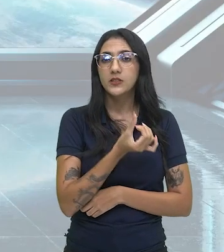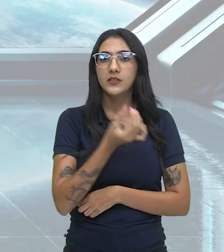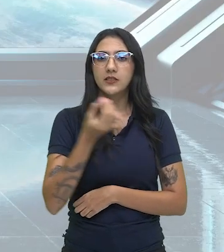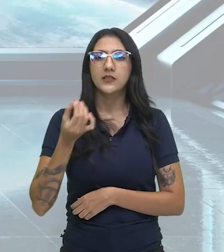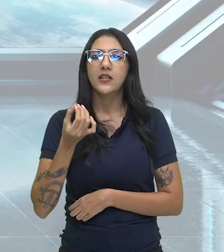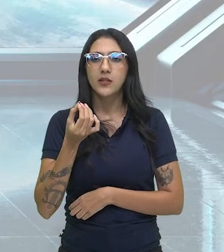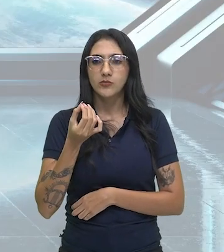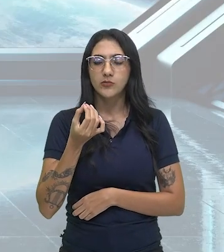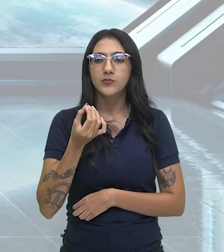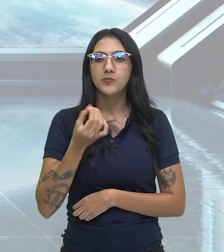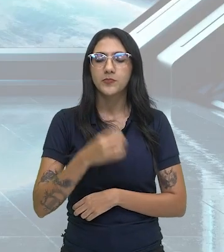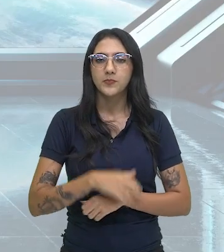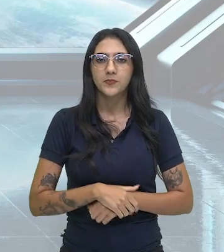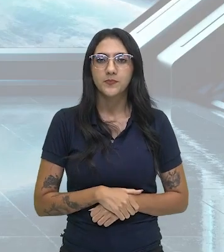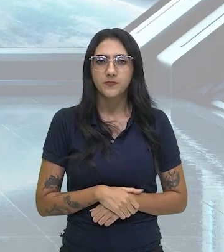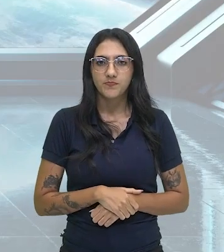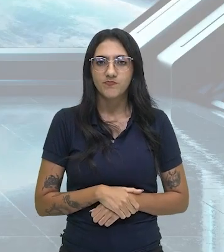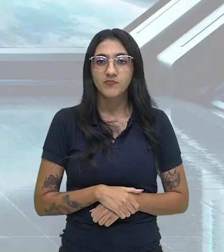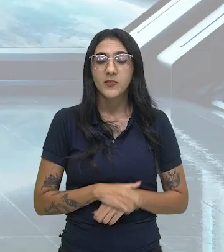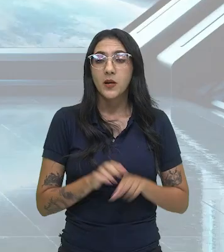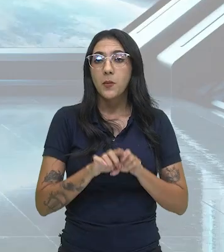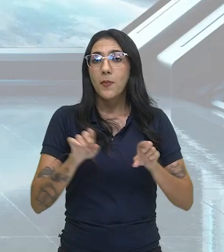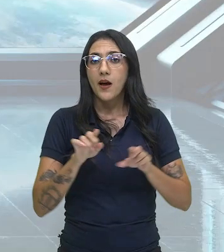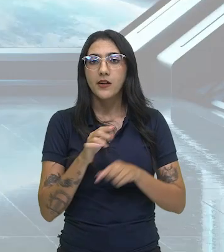6.600, enquanto